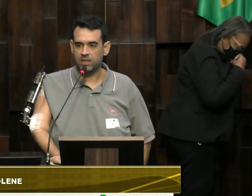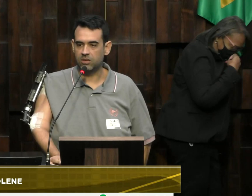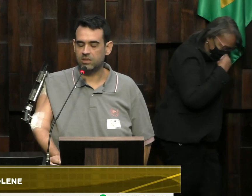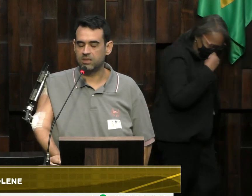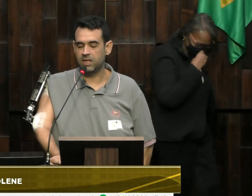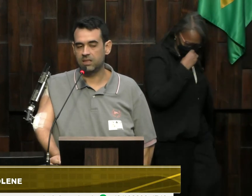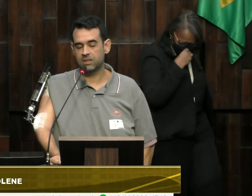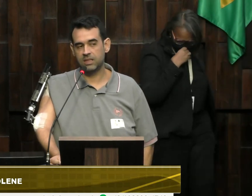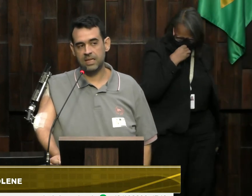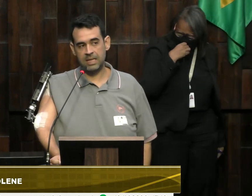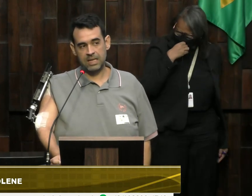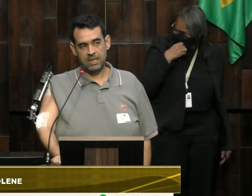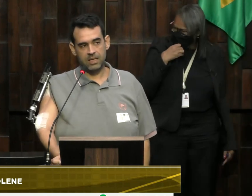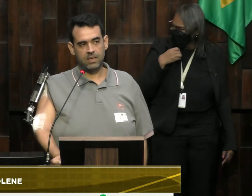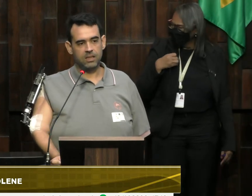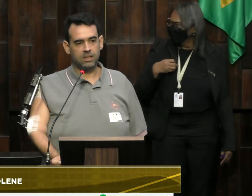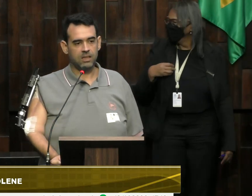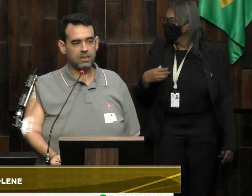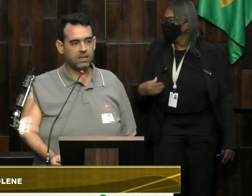Prado e Raquel Stasiak.